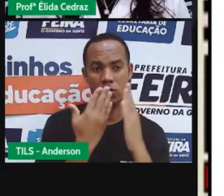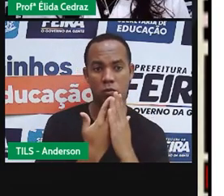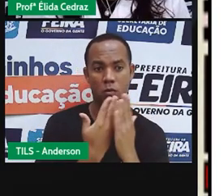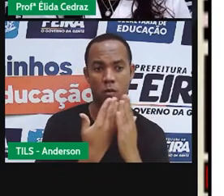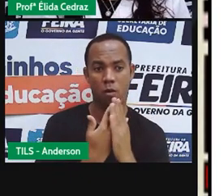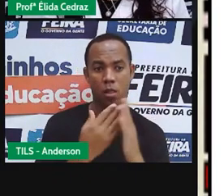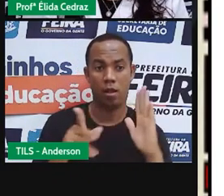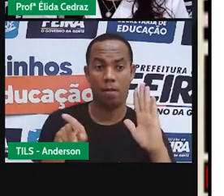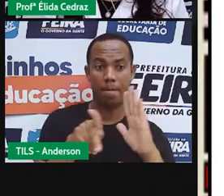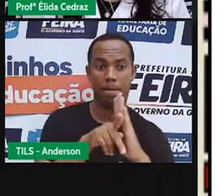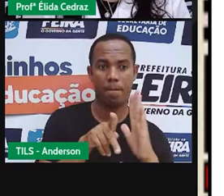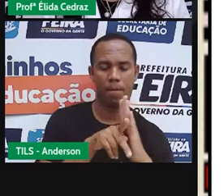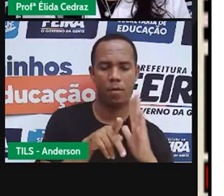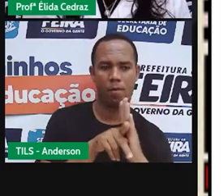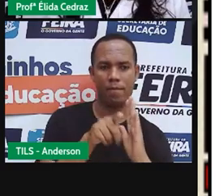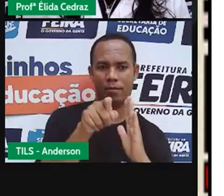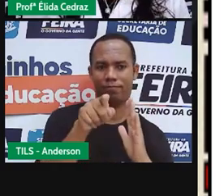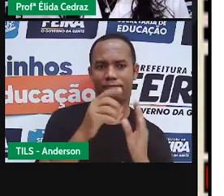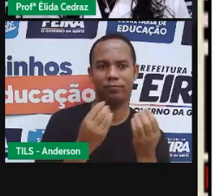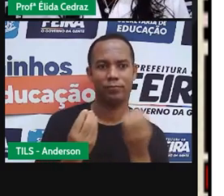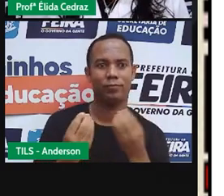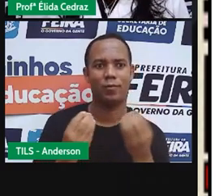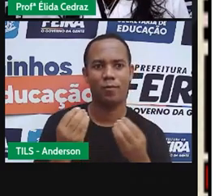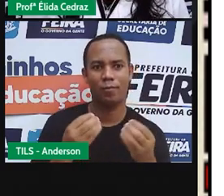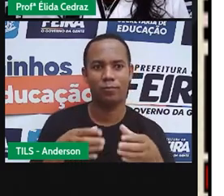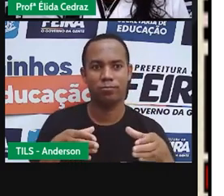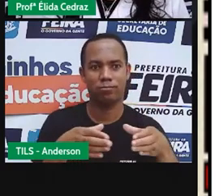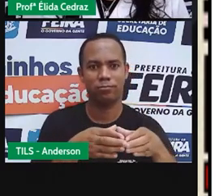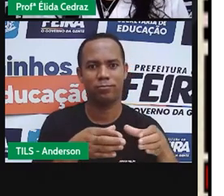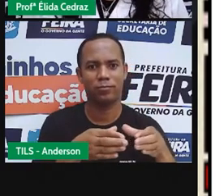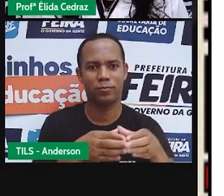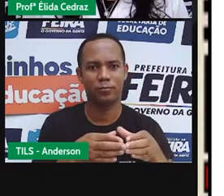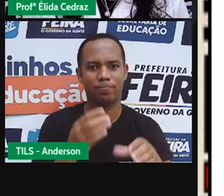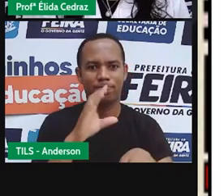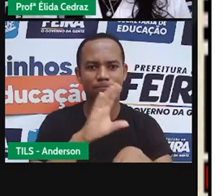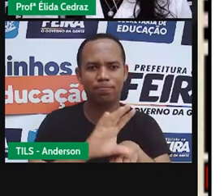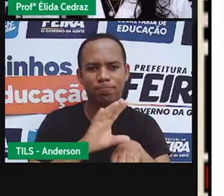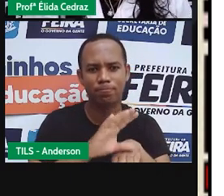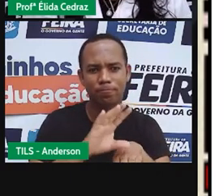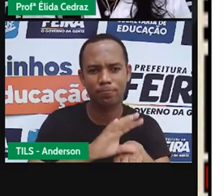própria aldeia, é uma aula de capacitação profissional.